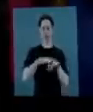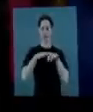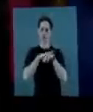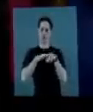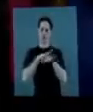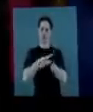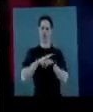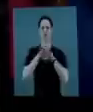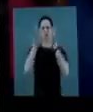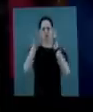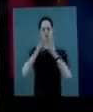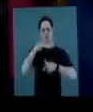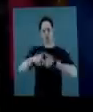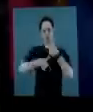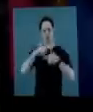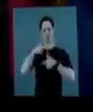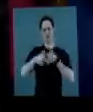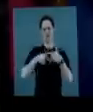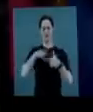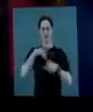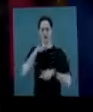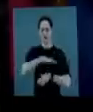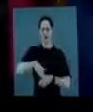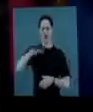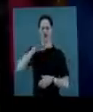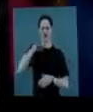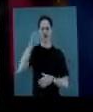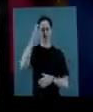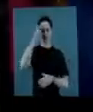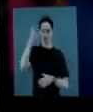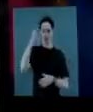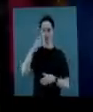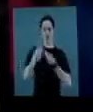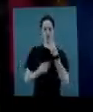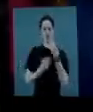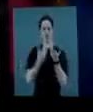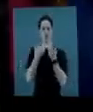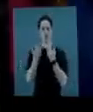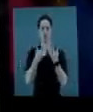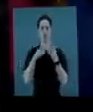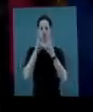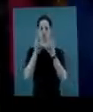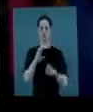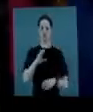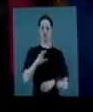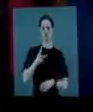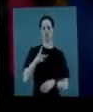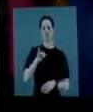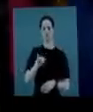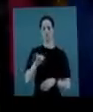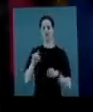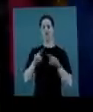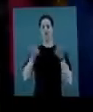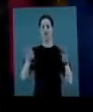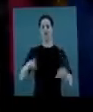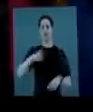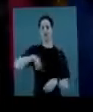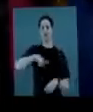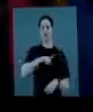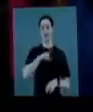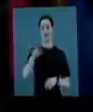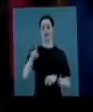referente ao trabalho missões de inteligência conversa sobre a cpmi Resumindo eles